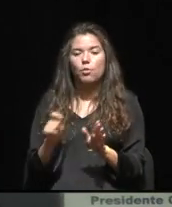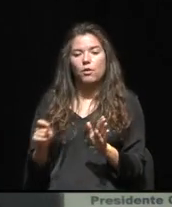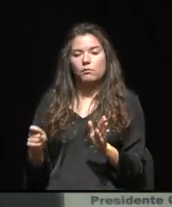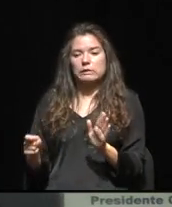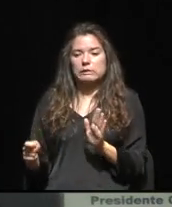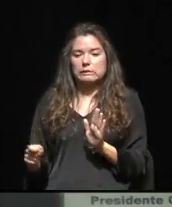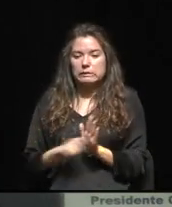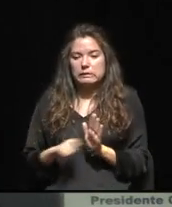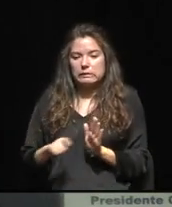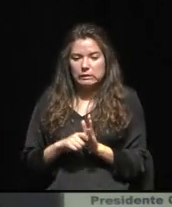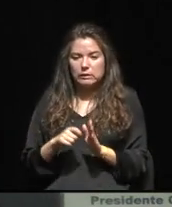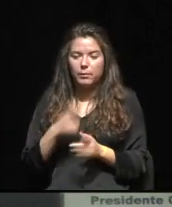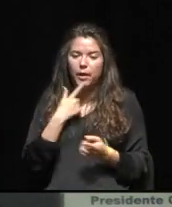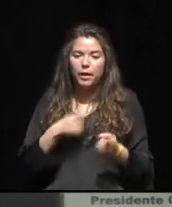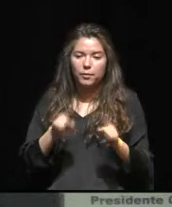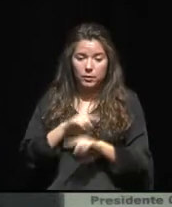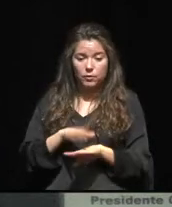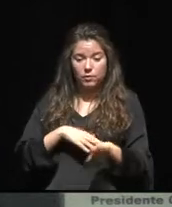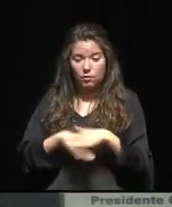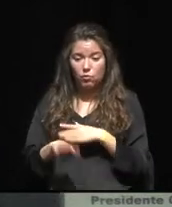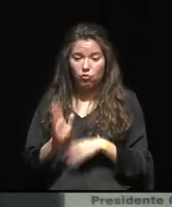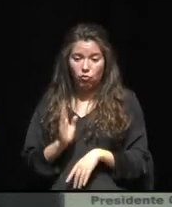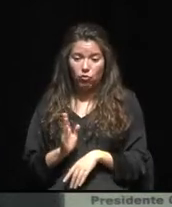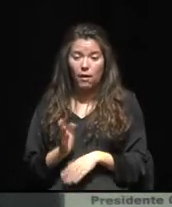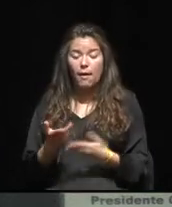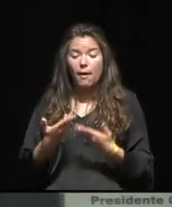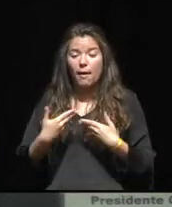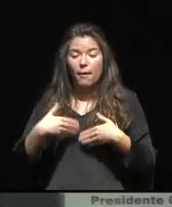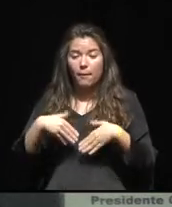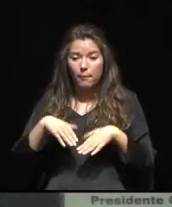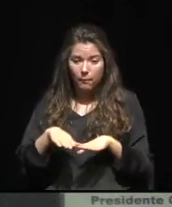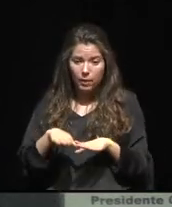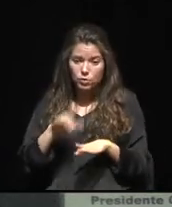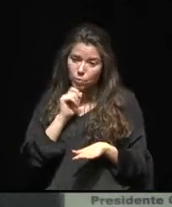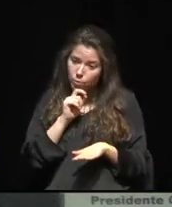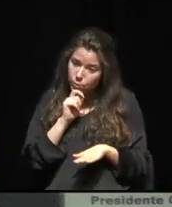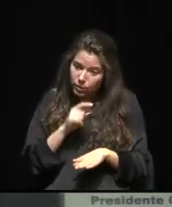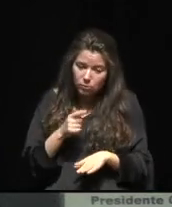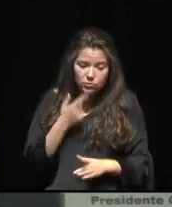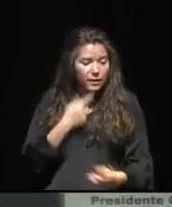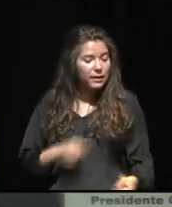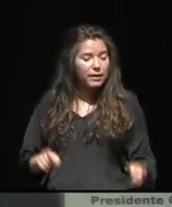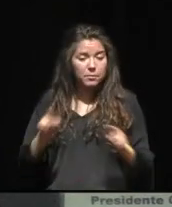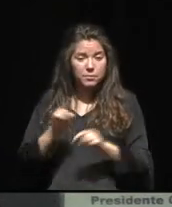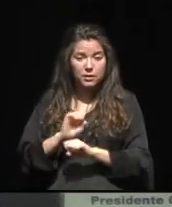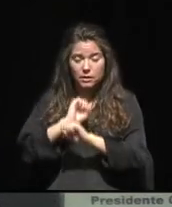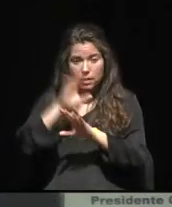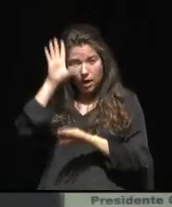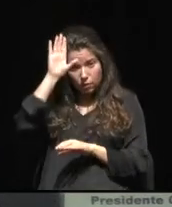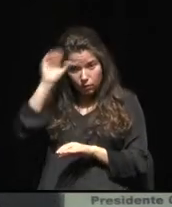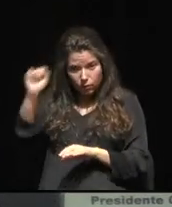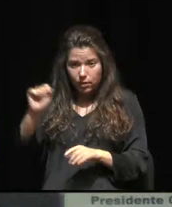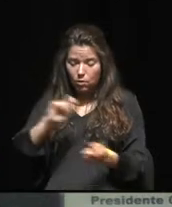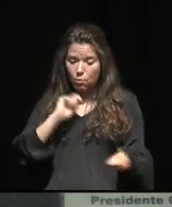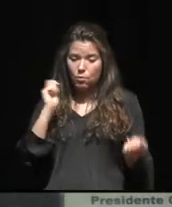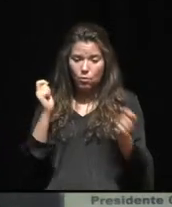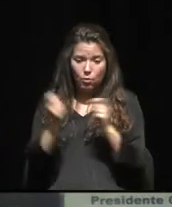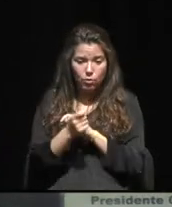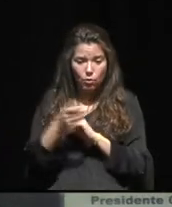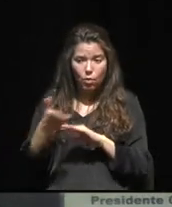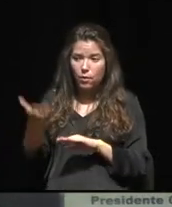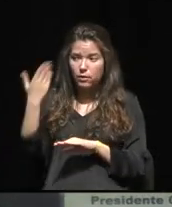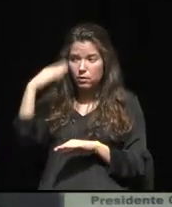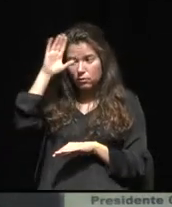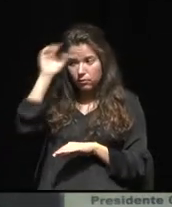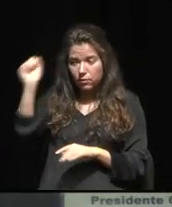fazer aquilo que já fizemos eh mas não nos importamos de voltar a ser o governo mudou o anterior não resolveu o